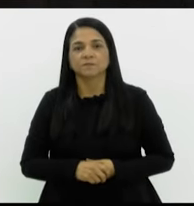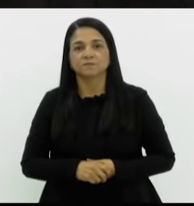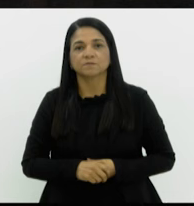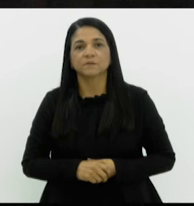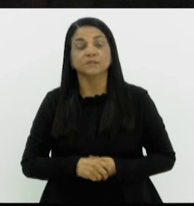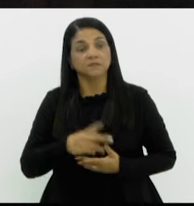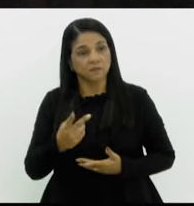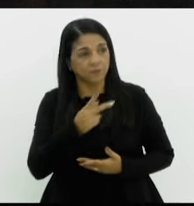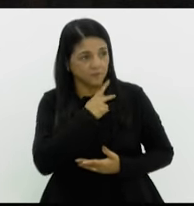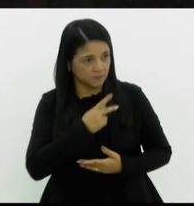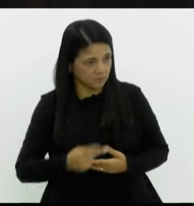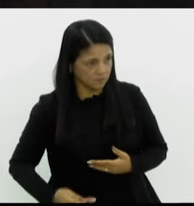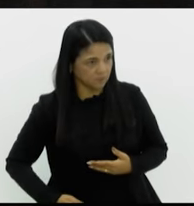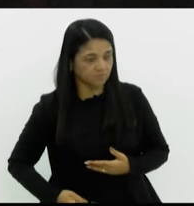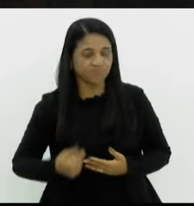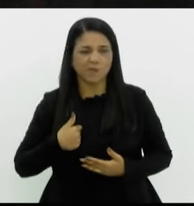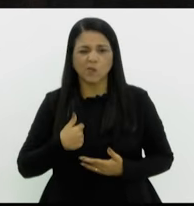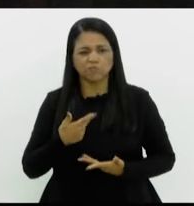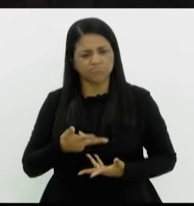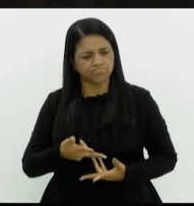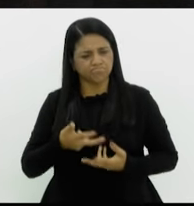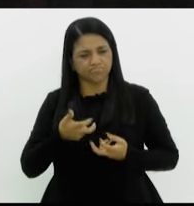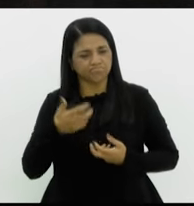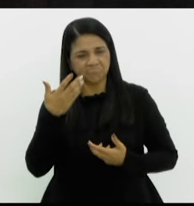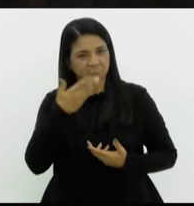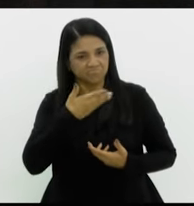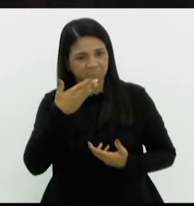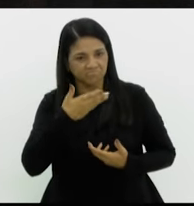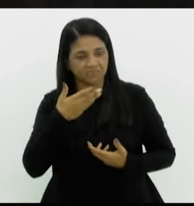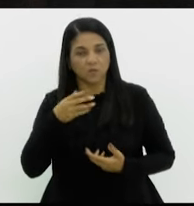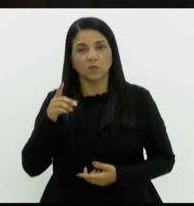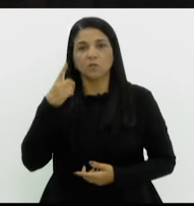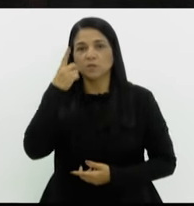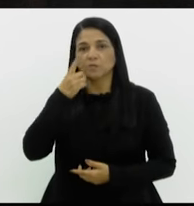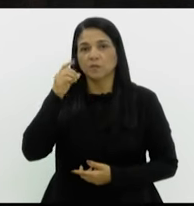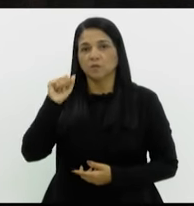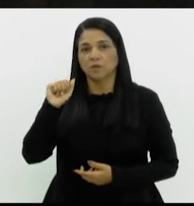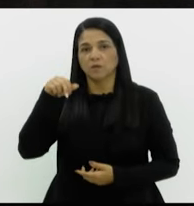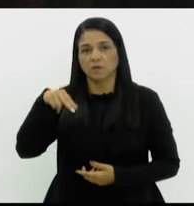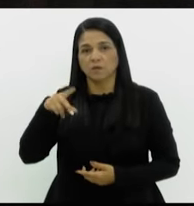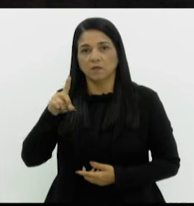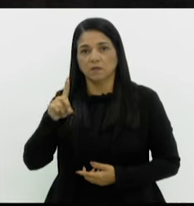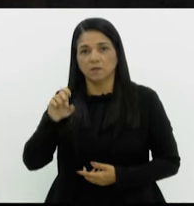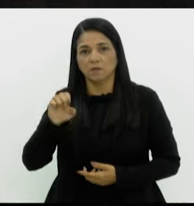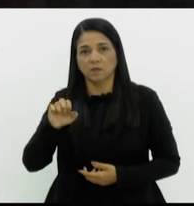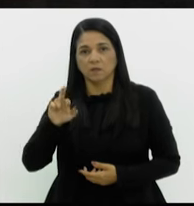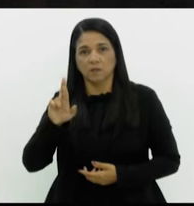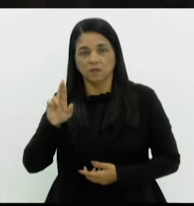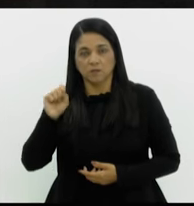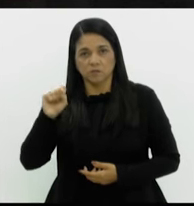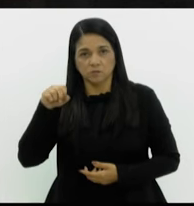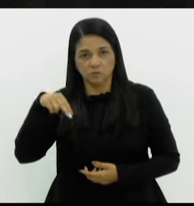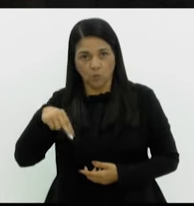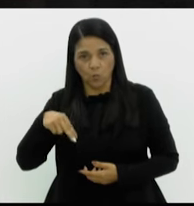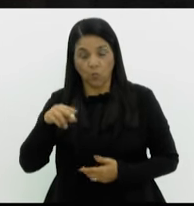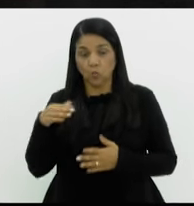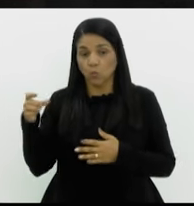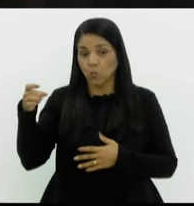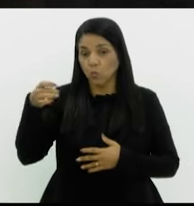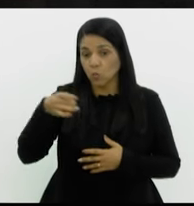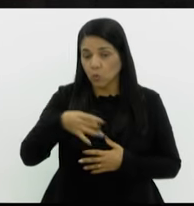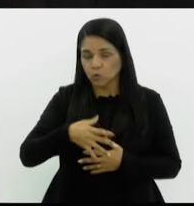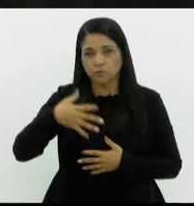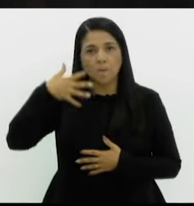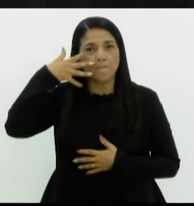não consigo ver aqui o deputado Anderson, que foi o último a se pronunciar em